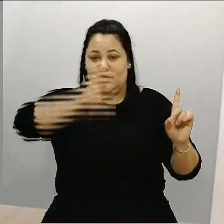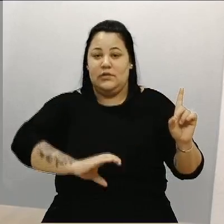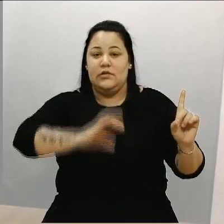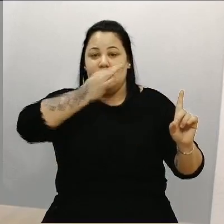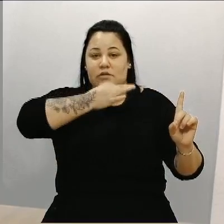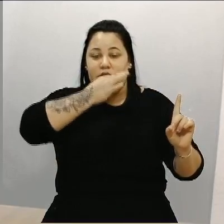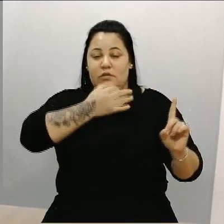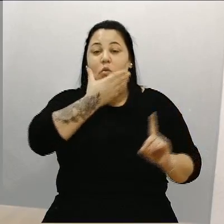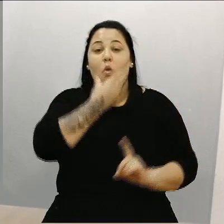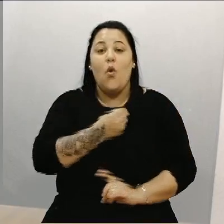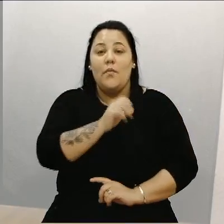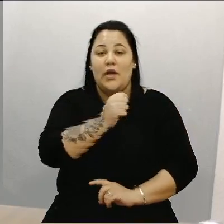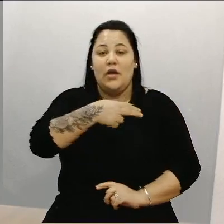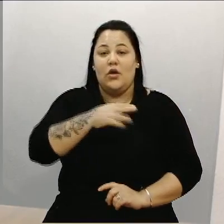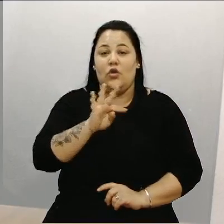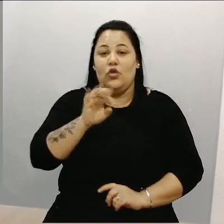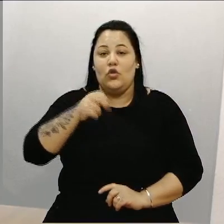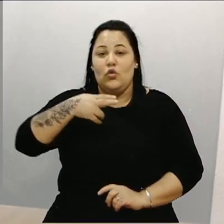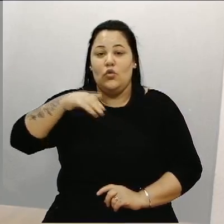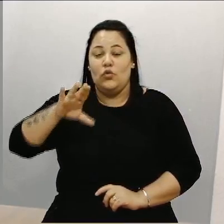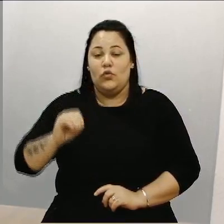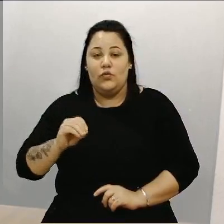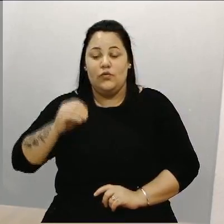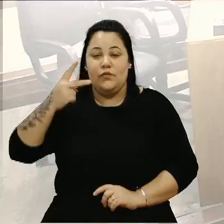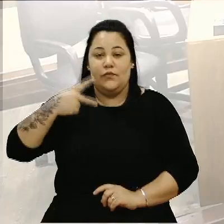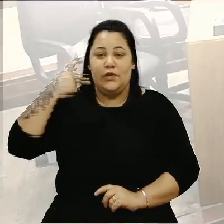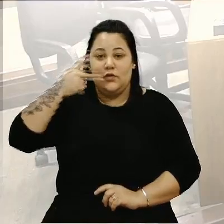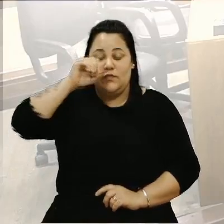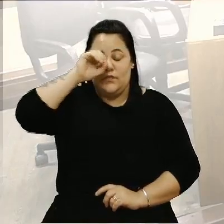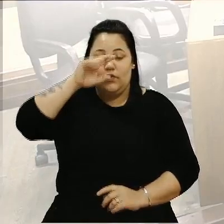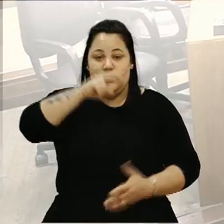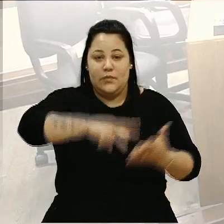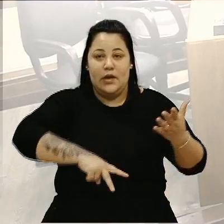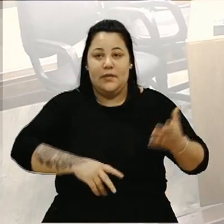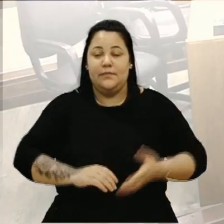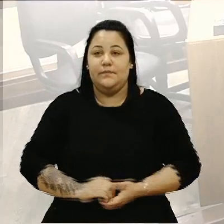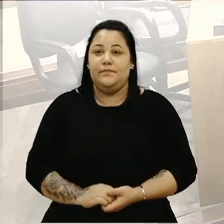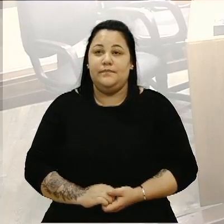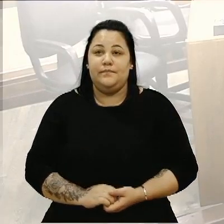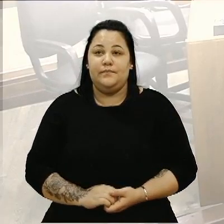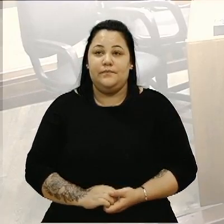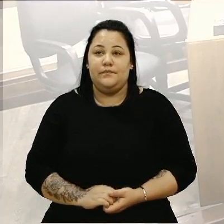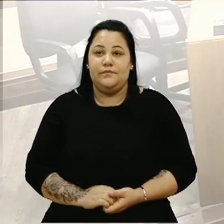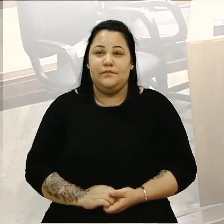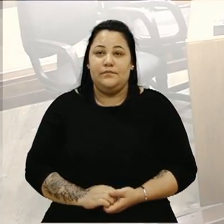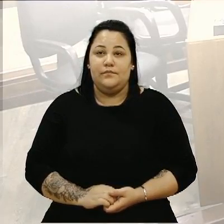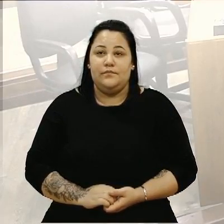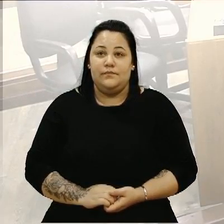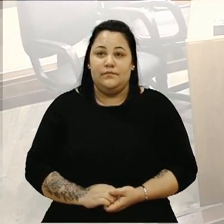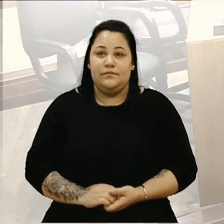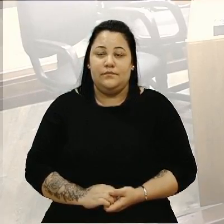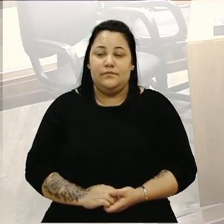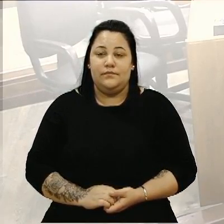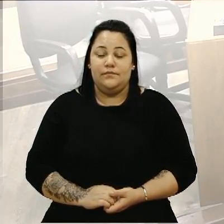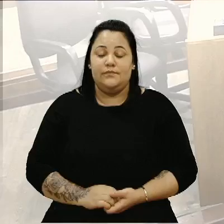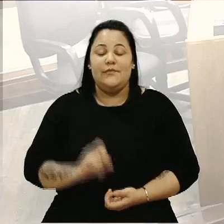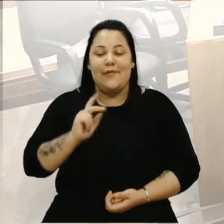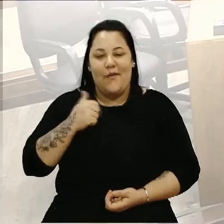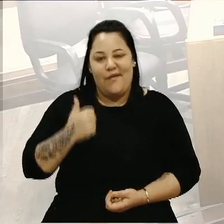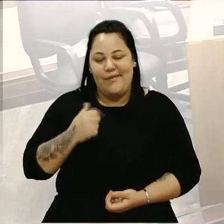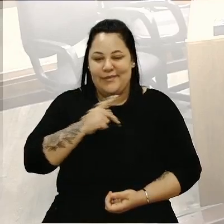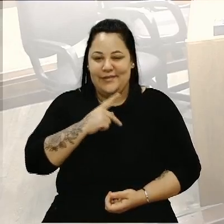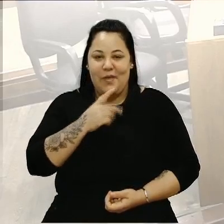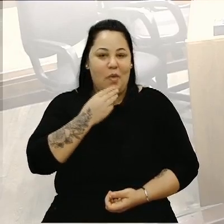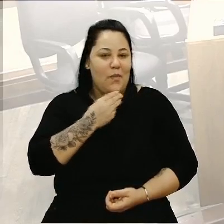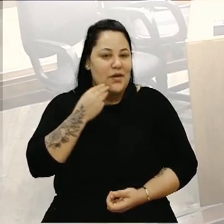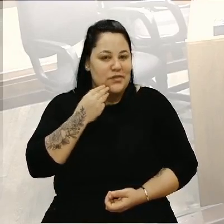Antônio Carlos Potrich. Relator, vereador Fiuza. Com a palavra, o relator para a leitura do parecer. Pois não, senhora presidente